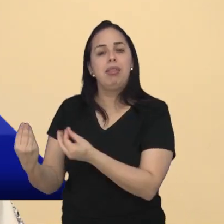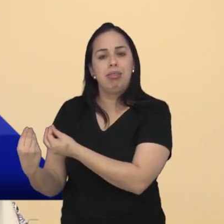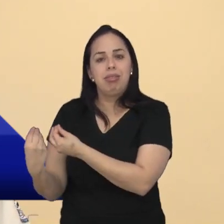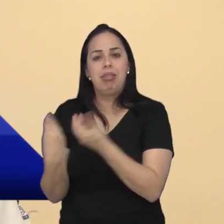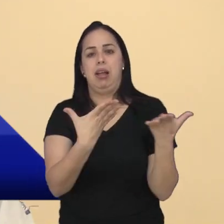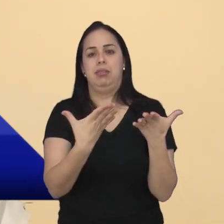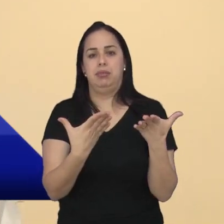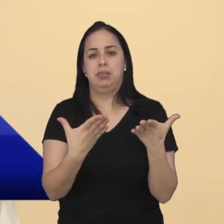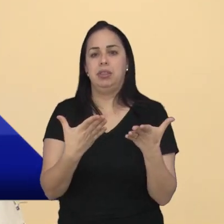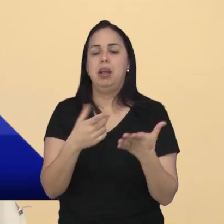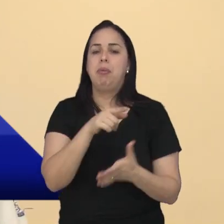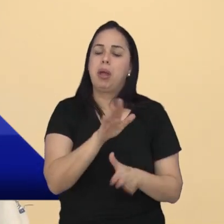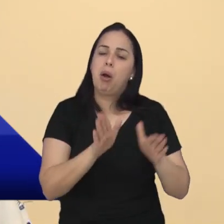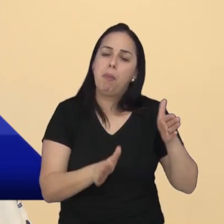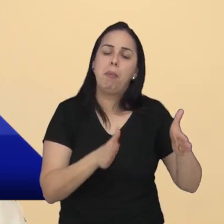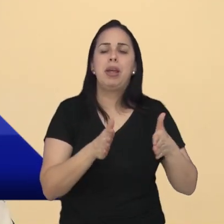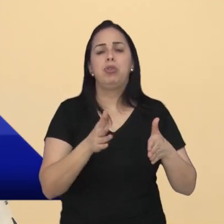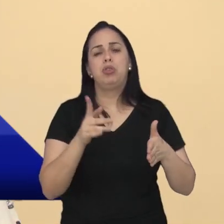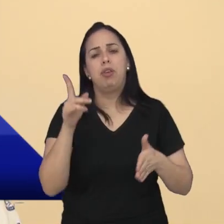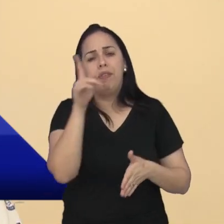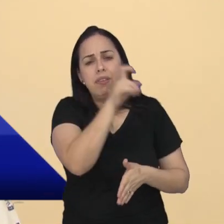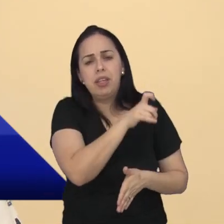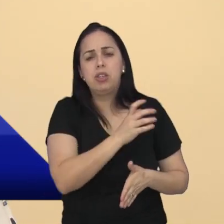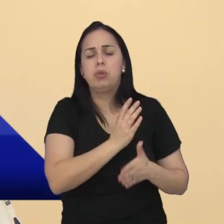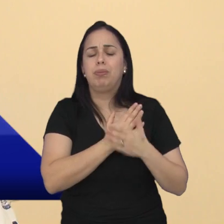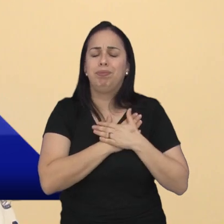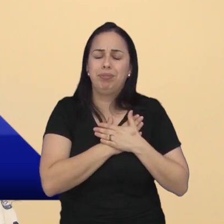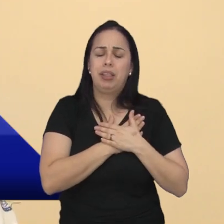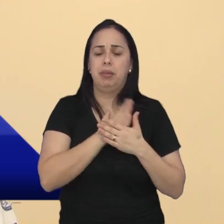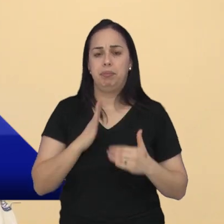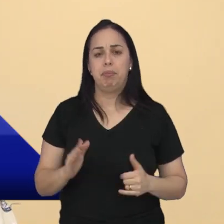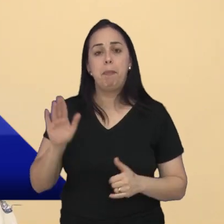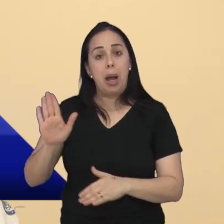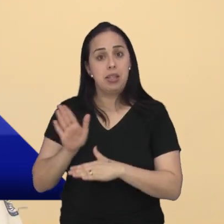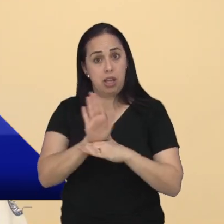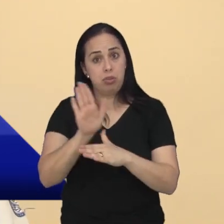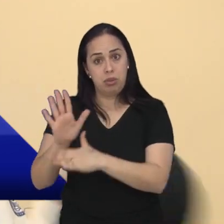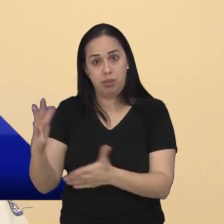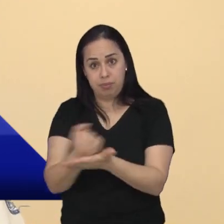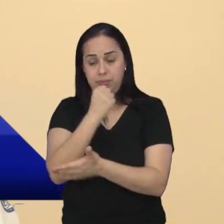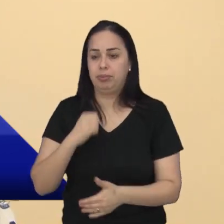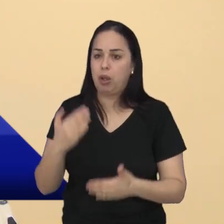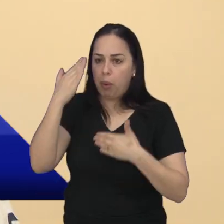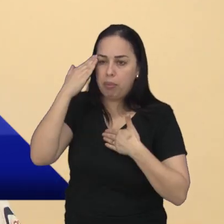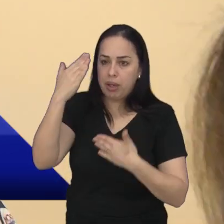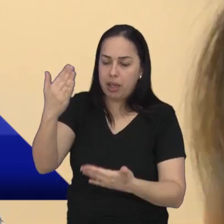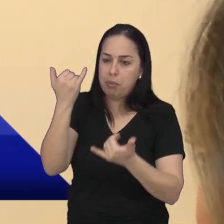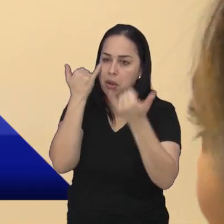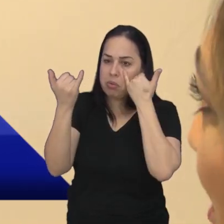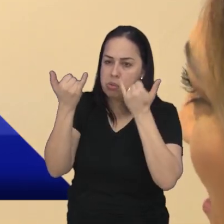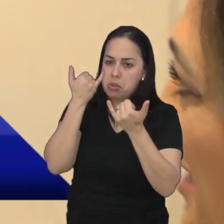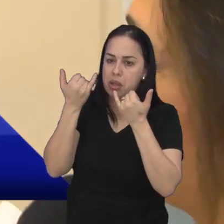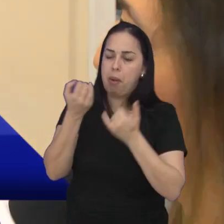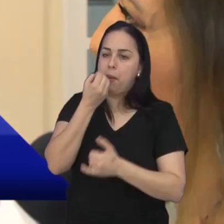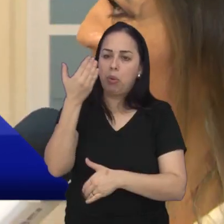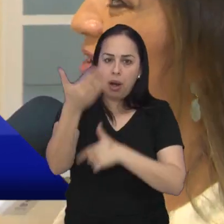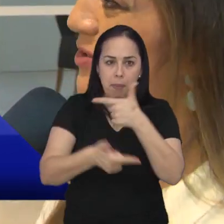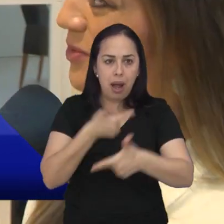quilos, por exemplo. Outra coisa é o tipo sanguíneo, então o tipo B, via de regra, doa para tipo